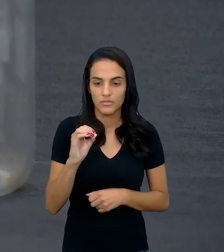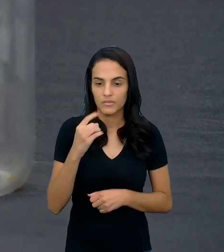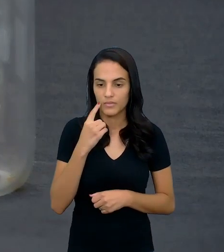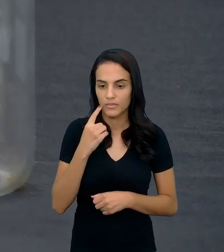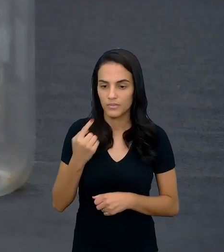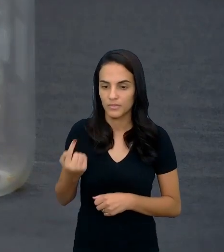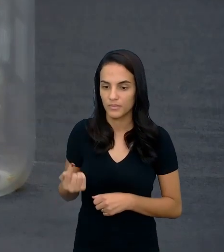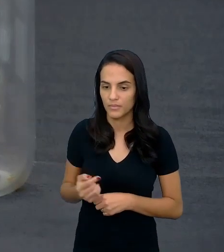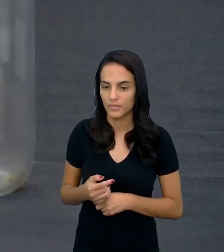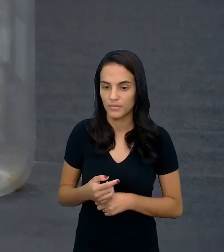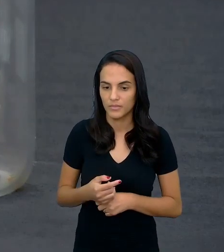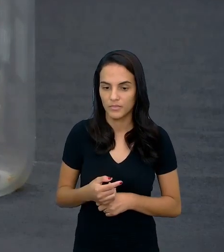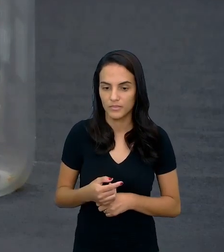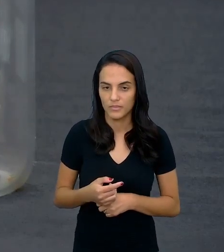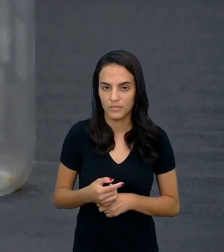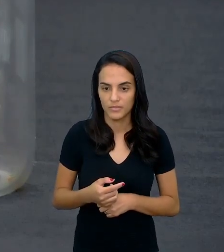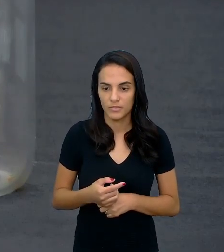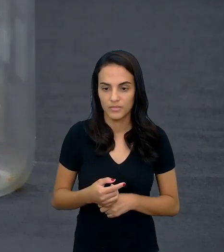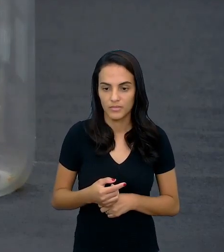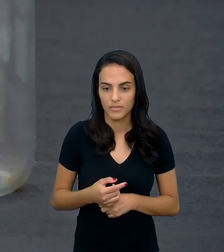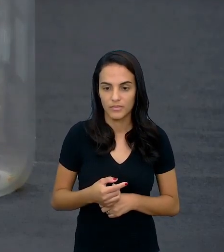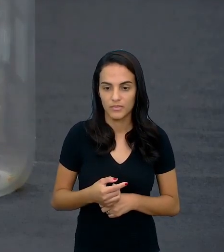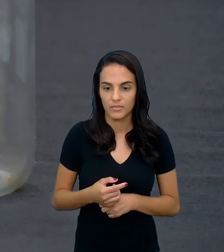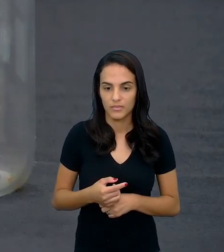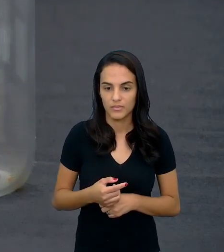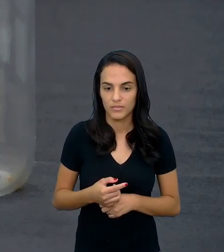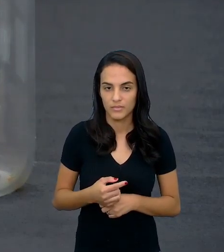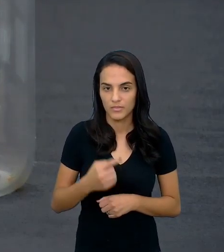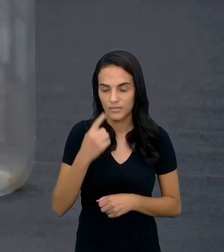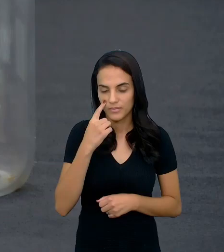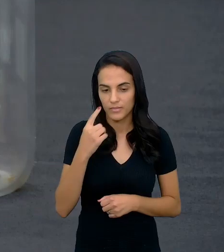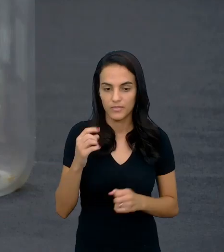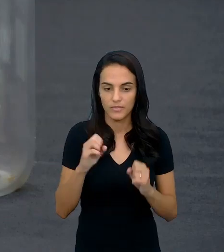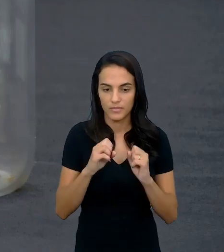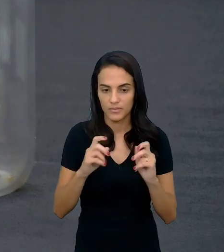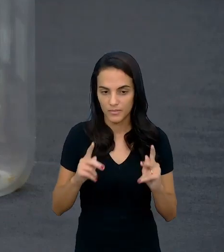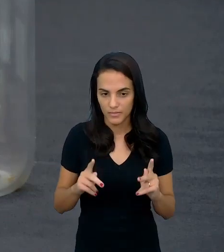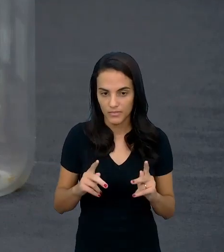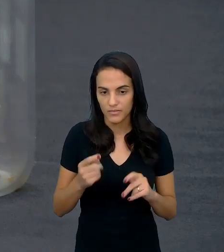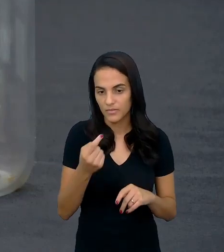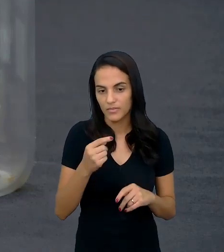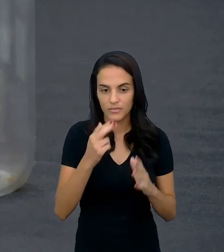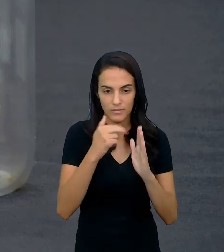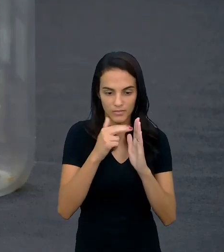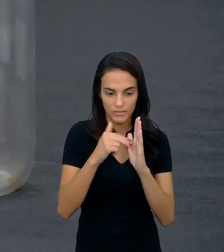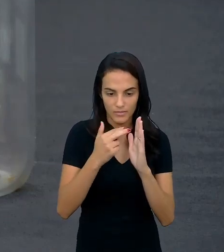o nosso iodo originalmente. Ok?